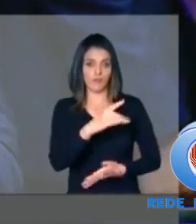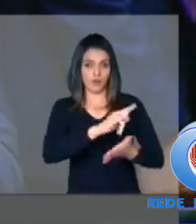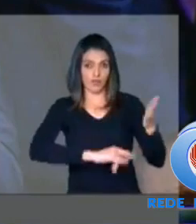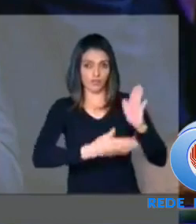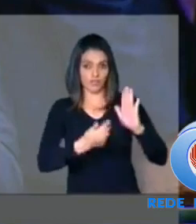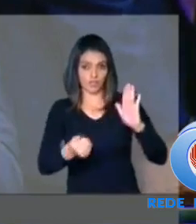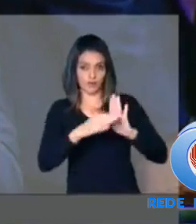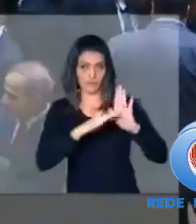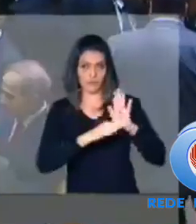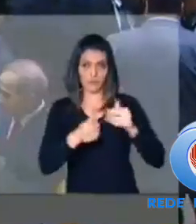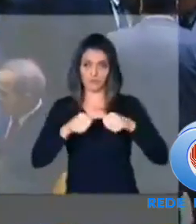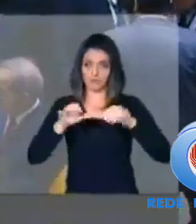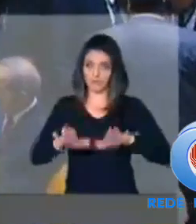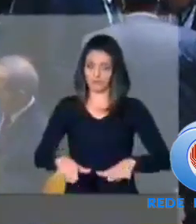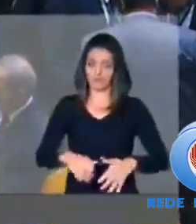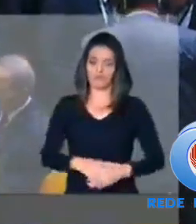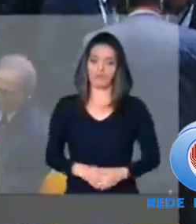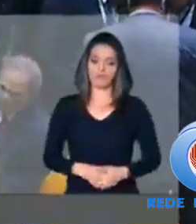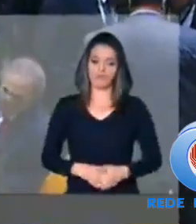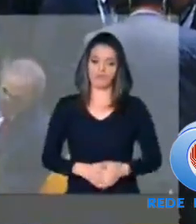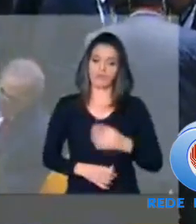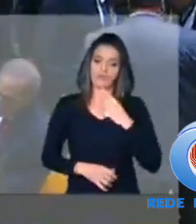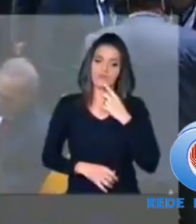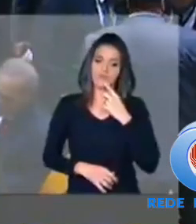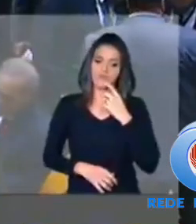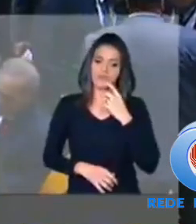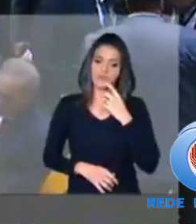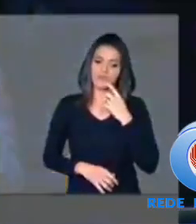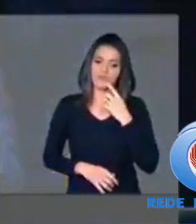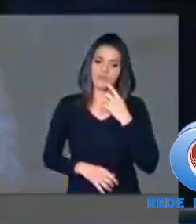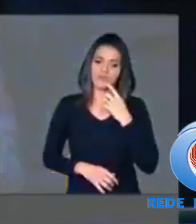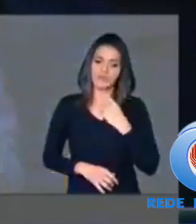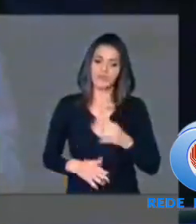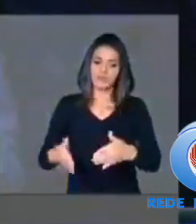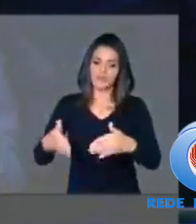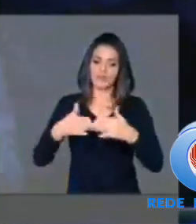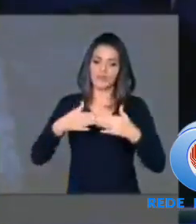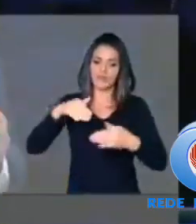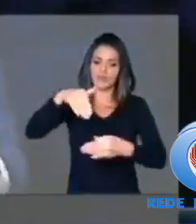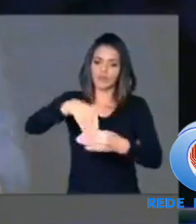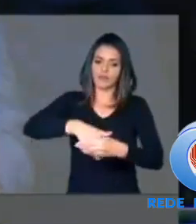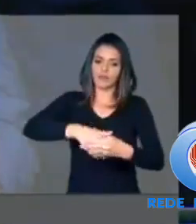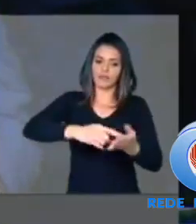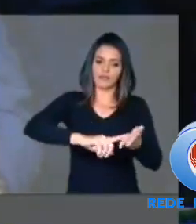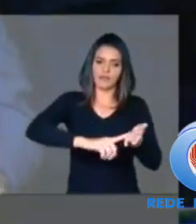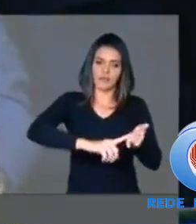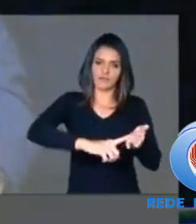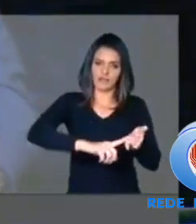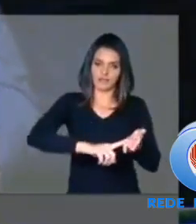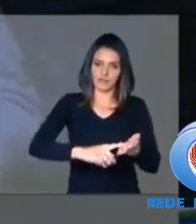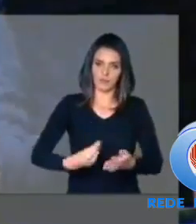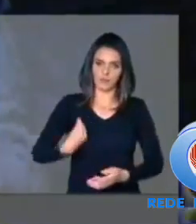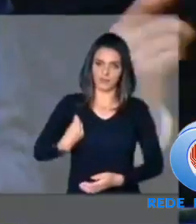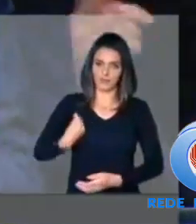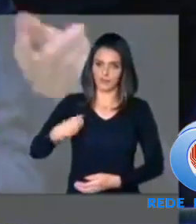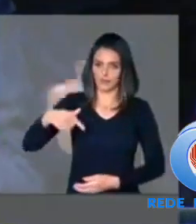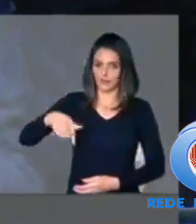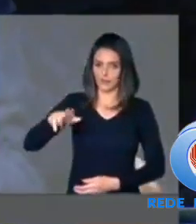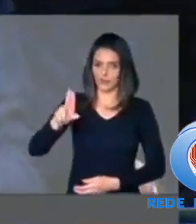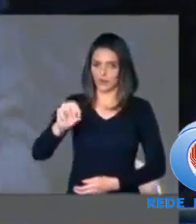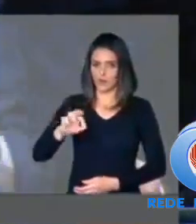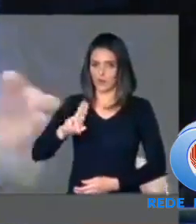permaneça como se acha, rejeitado. Pessoal, muda para obstrução. É, verificação de qual, senhor presidente. Senhor